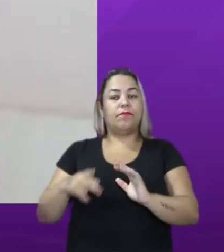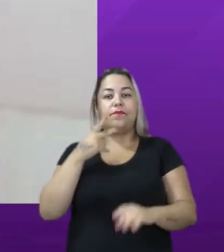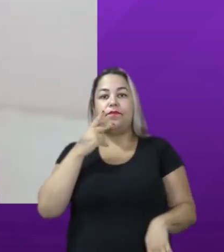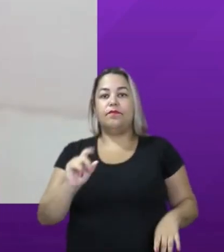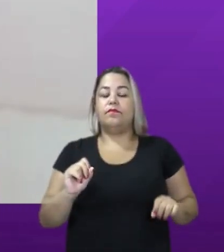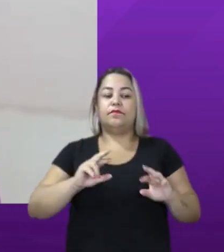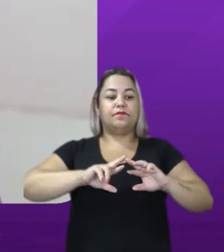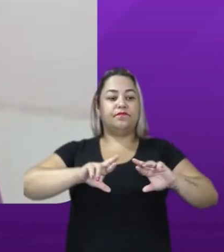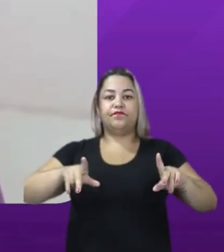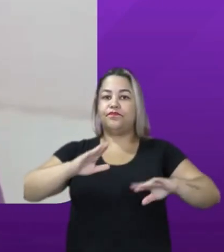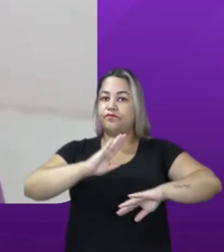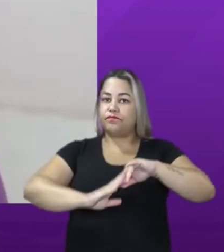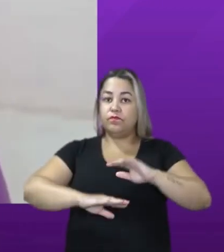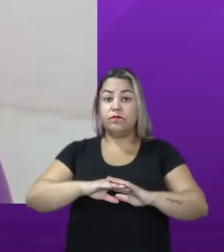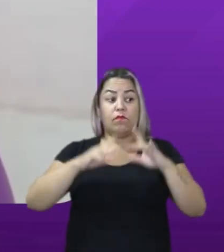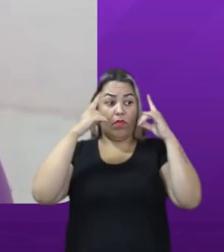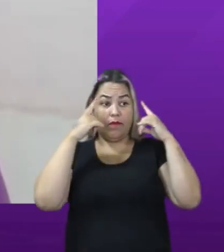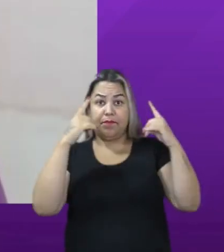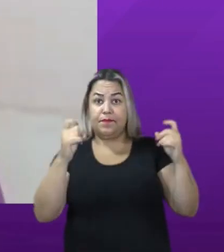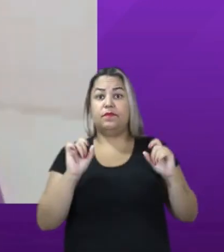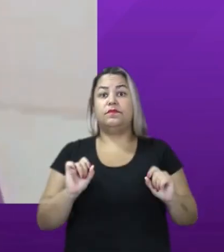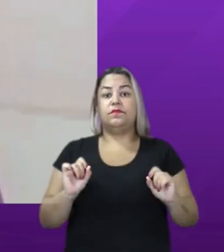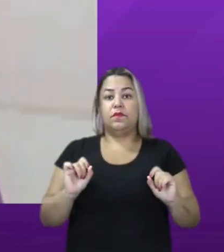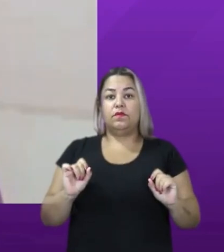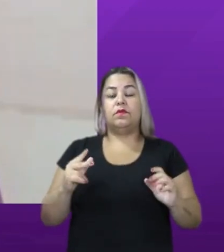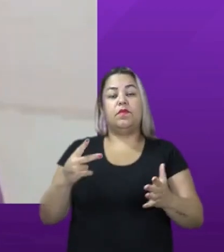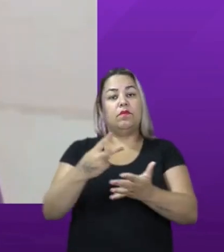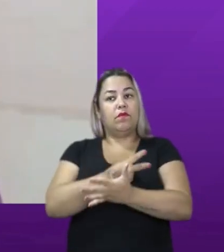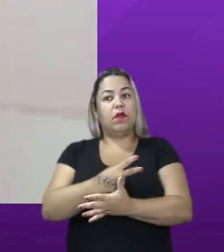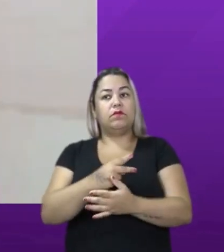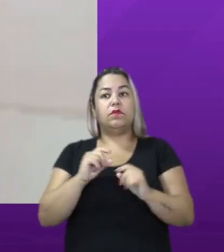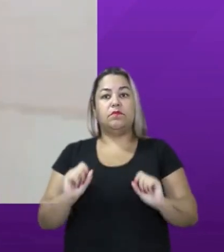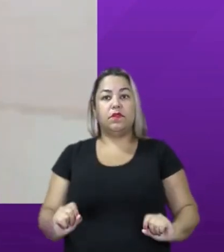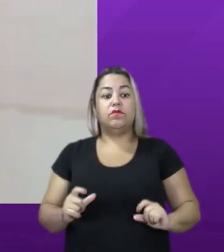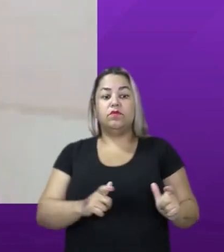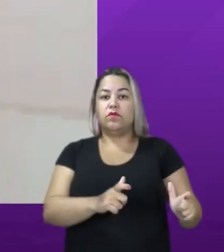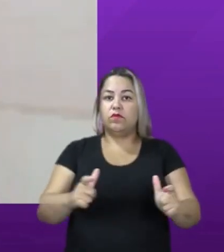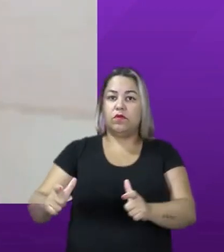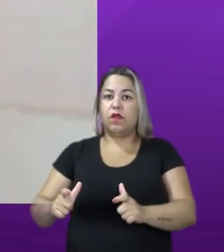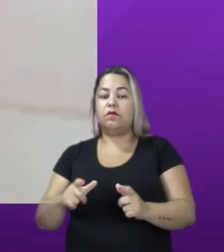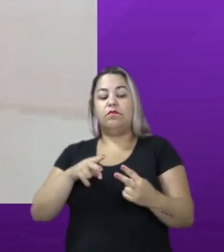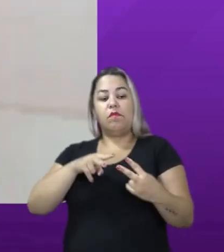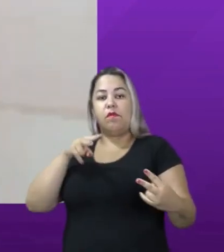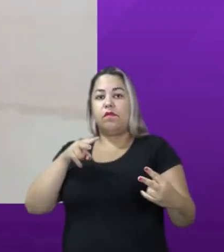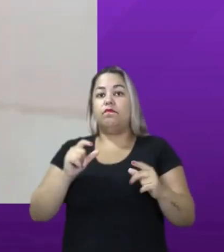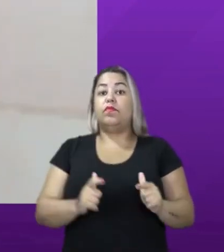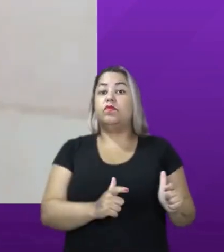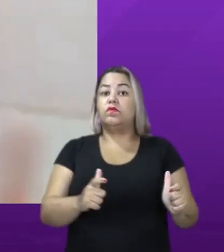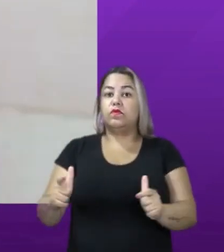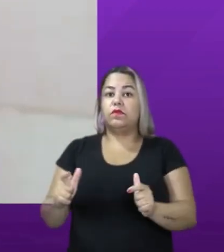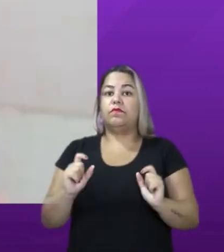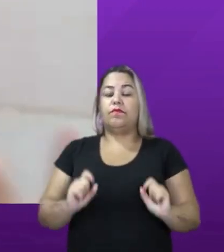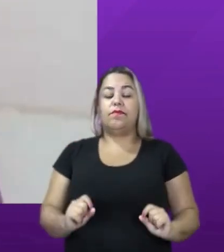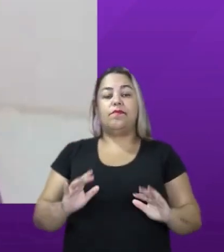qualquer tipo de agressão. E digital é o que acontece nos espaços virtuais, nos